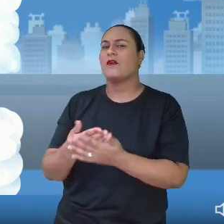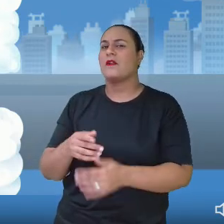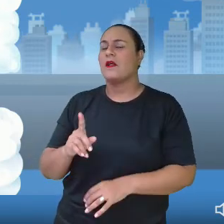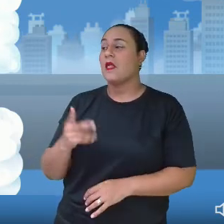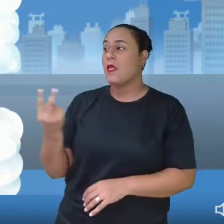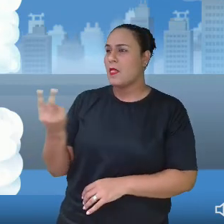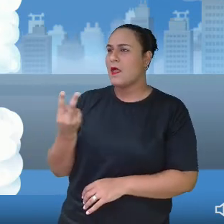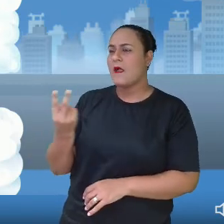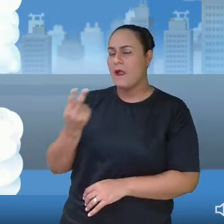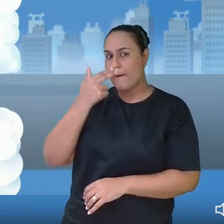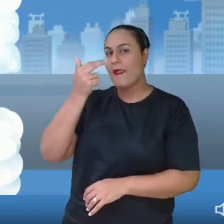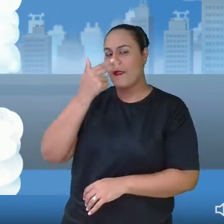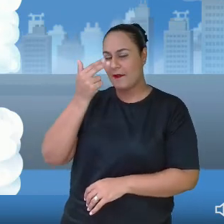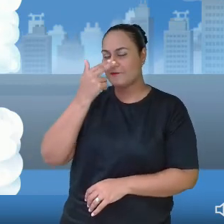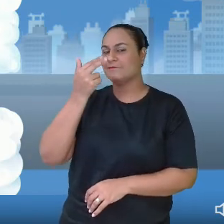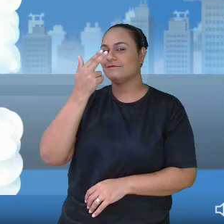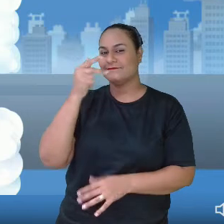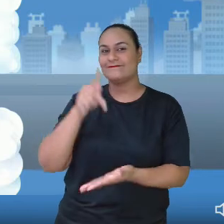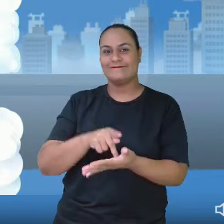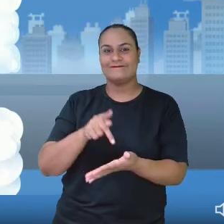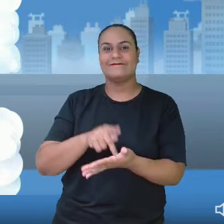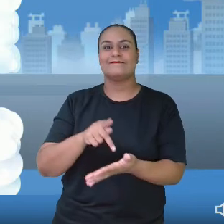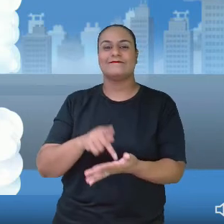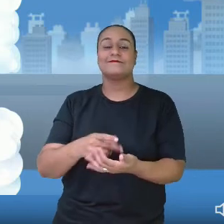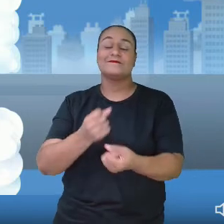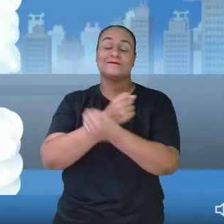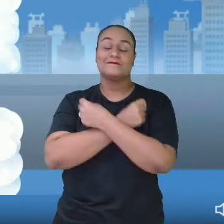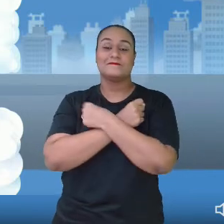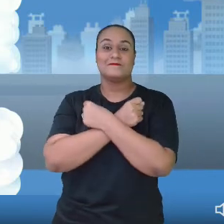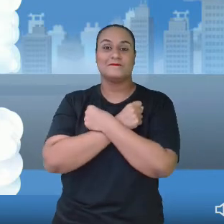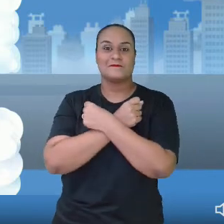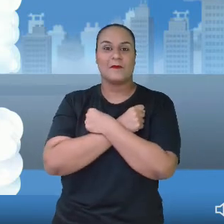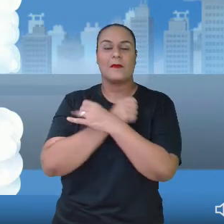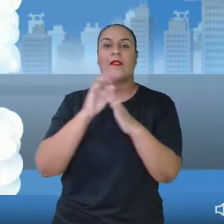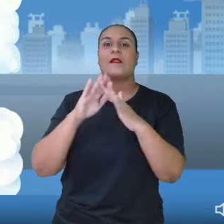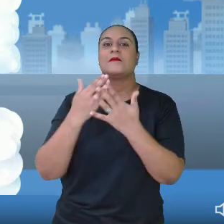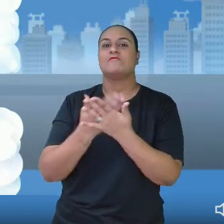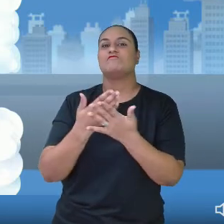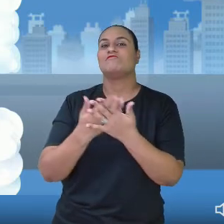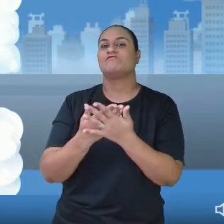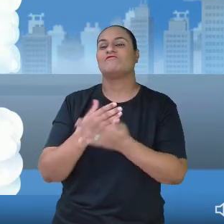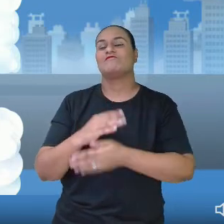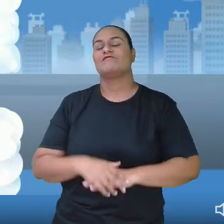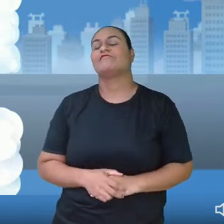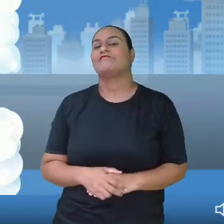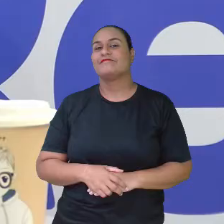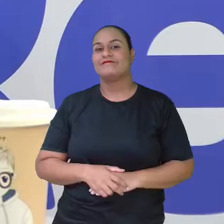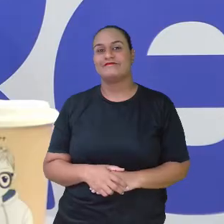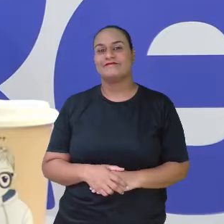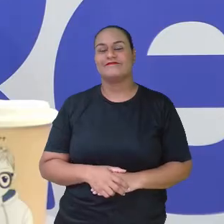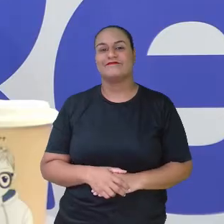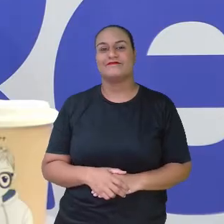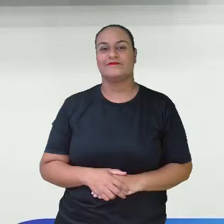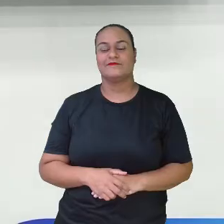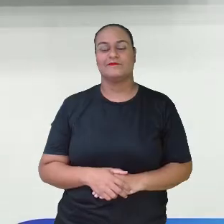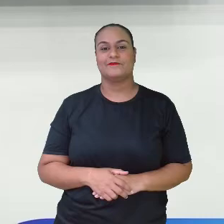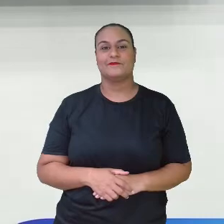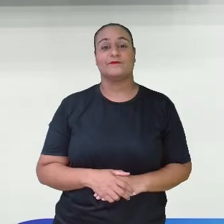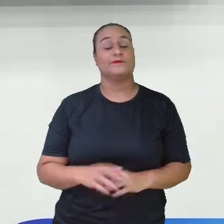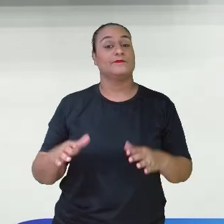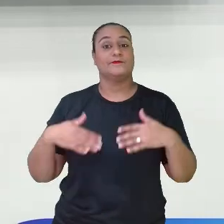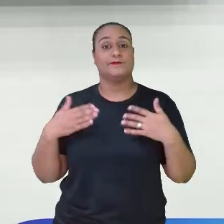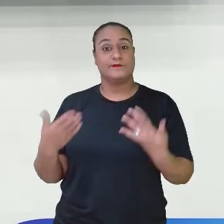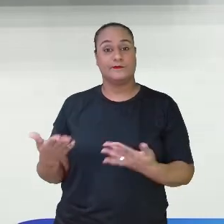sabia? Eita, os dois? Então um abraço aí então, pra bem-vindo à escola Padre Matias e que venham outras. Pois é.